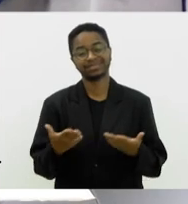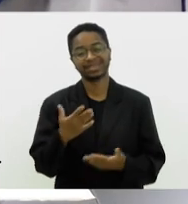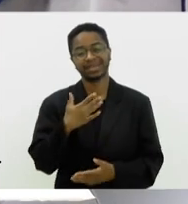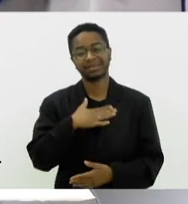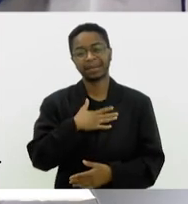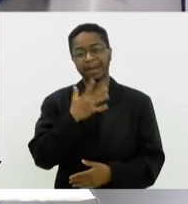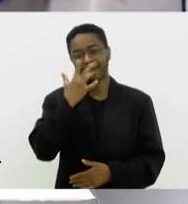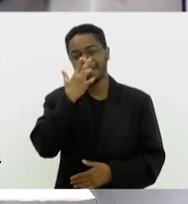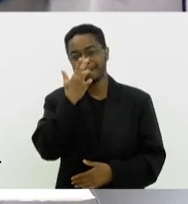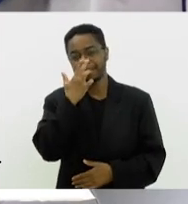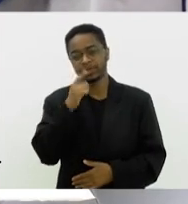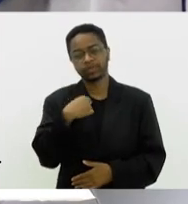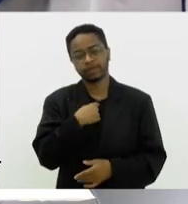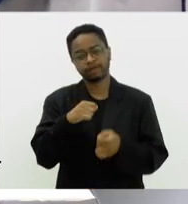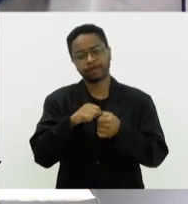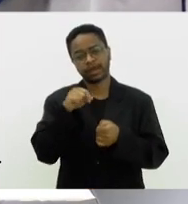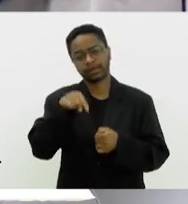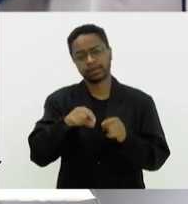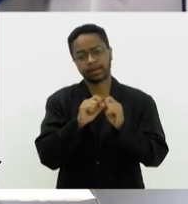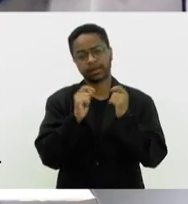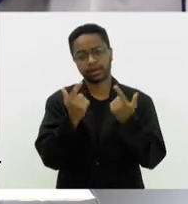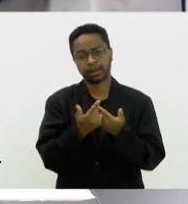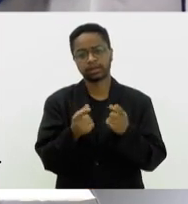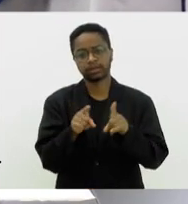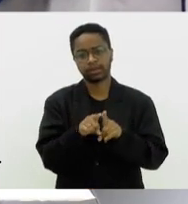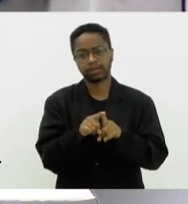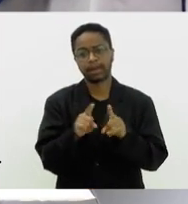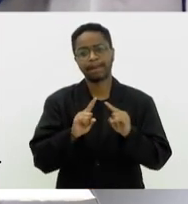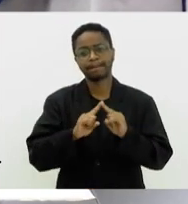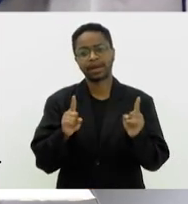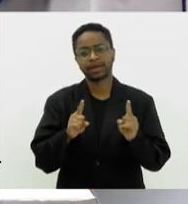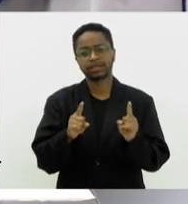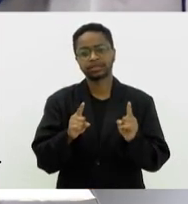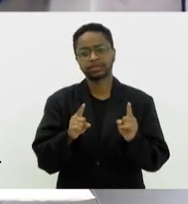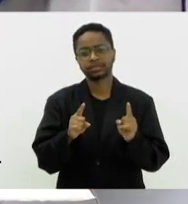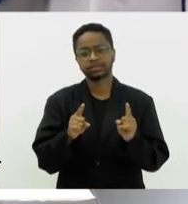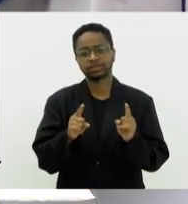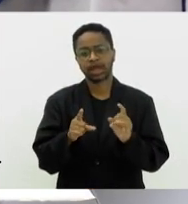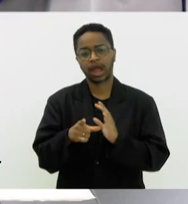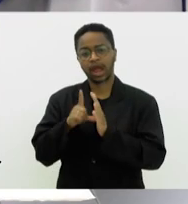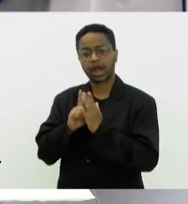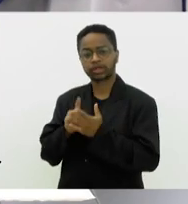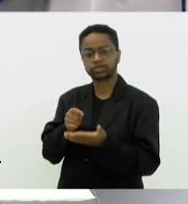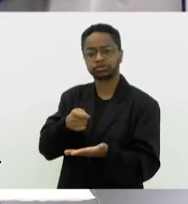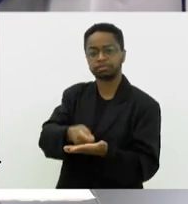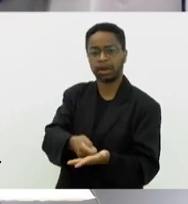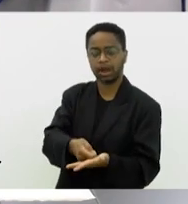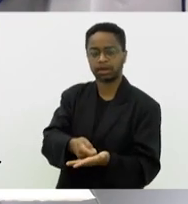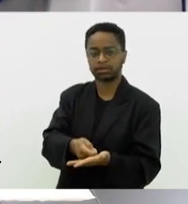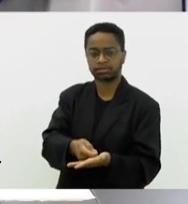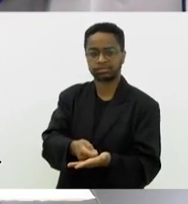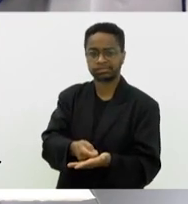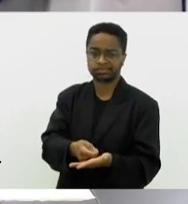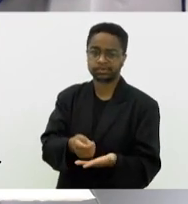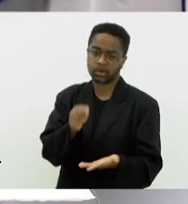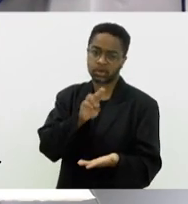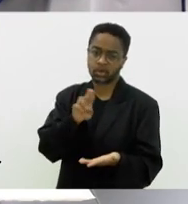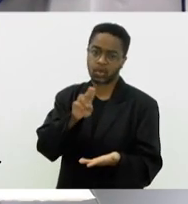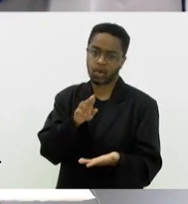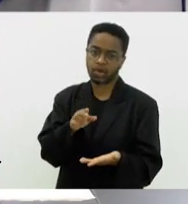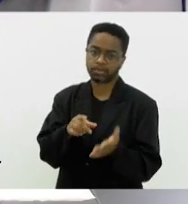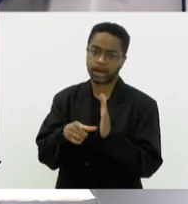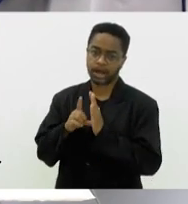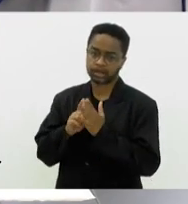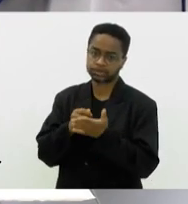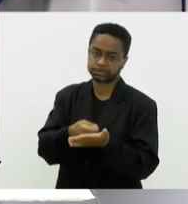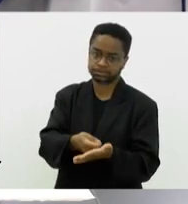aqui a gente faz na Assembleia também, mas faz a título de adiantamento O nome é esse, não é uma operação